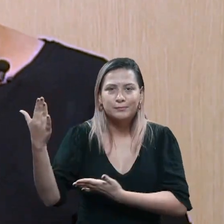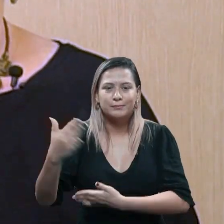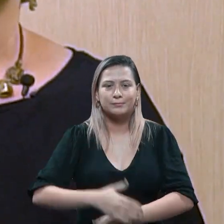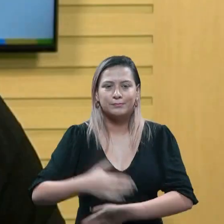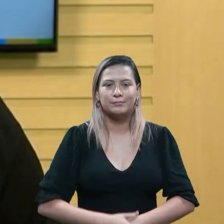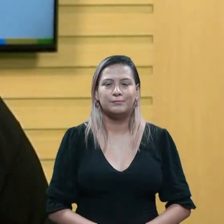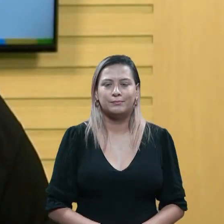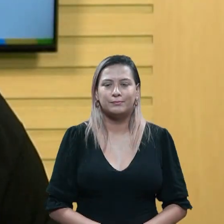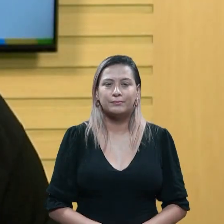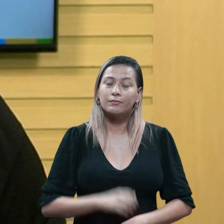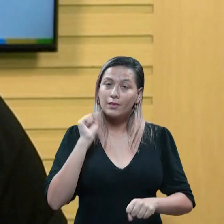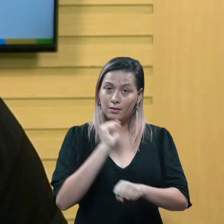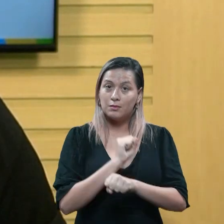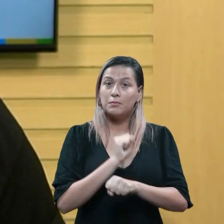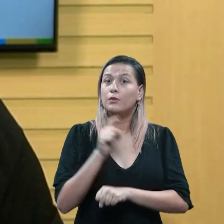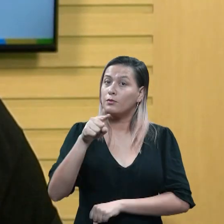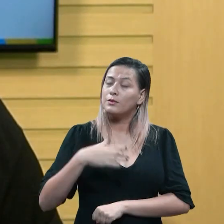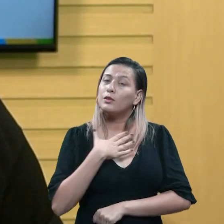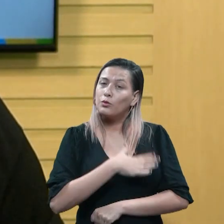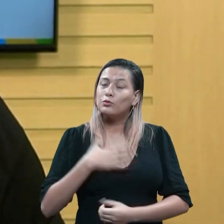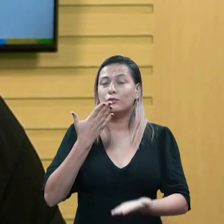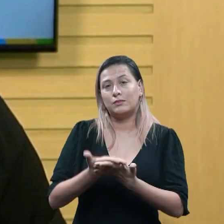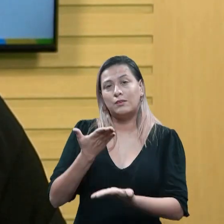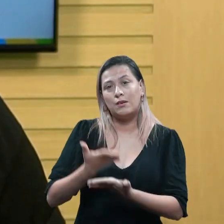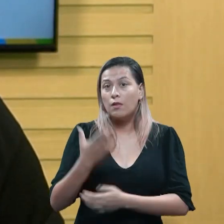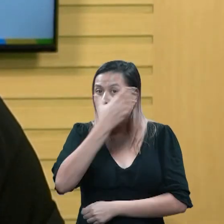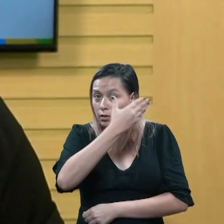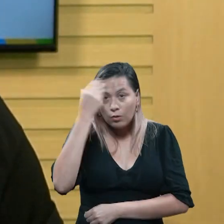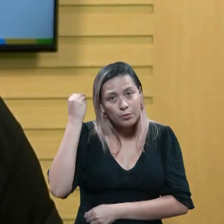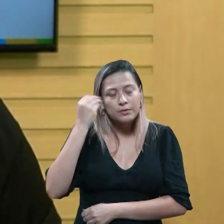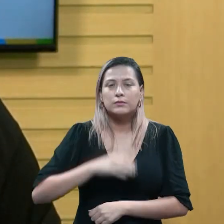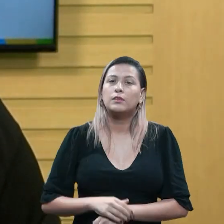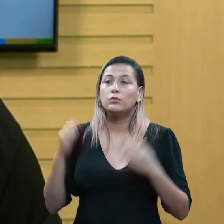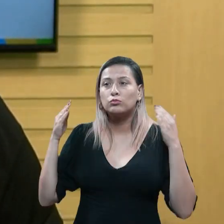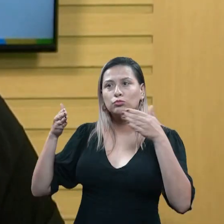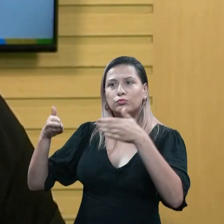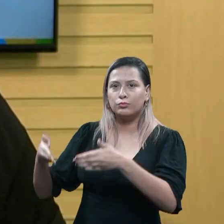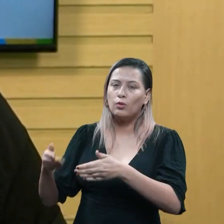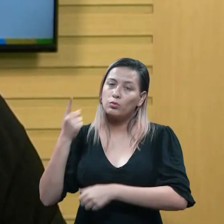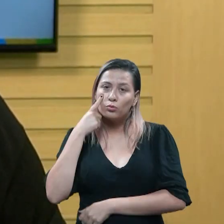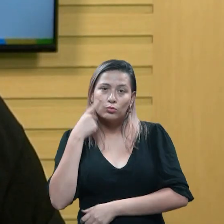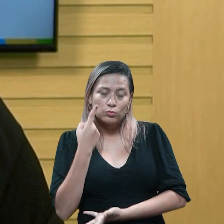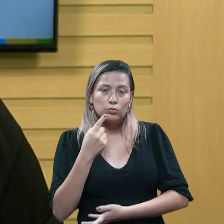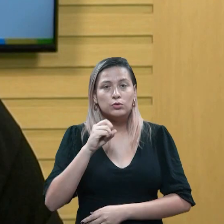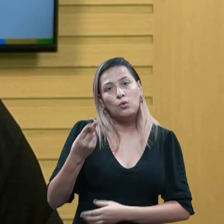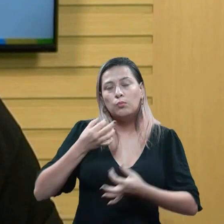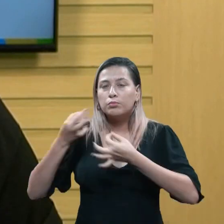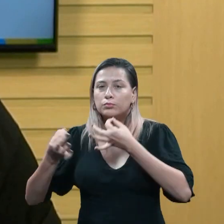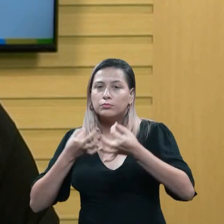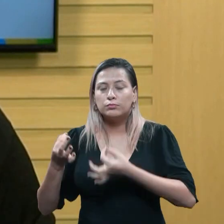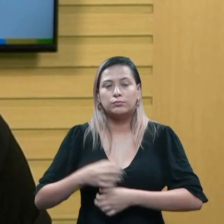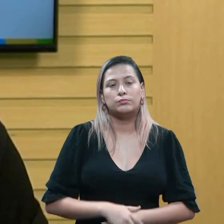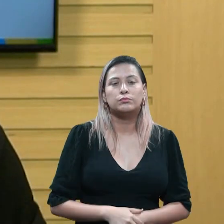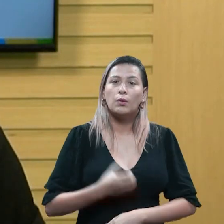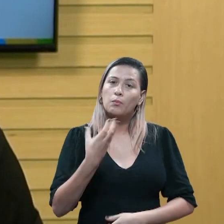obrigada. Espero que você tenha gostado da aula. Não esqueça de entrar em contato caso tenha alguma dúvida ou comentário.